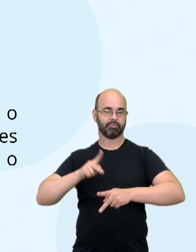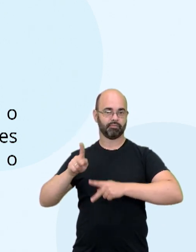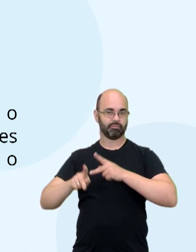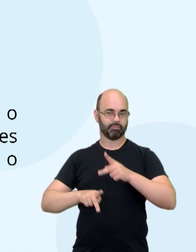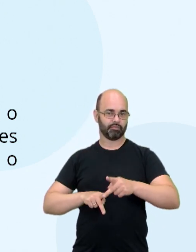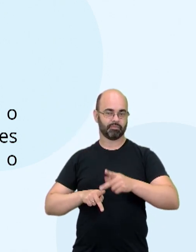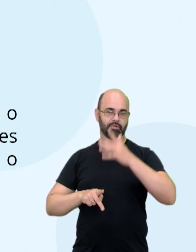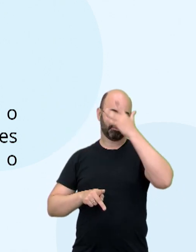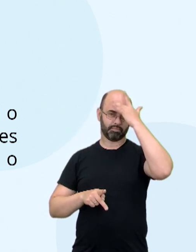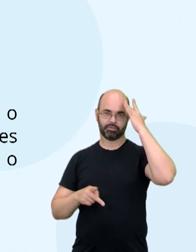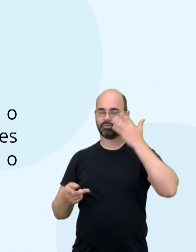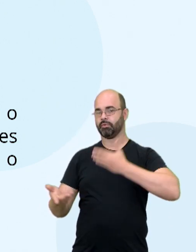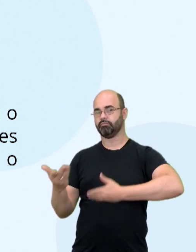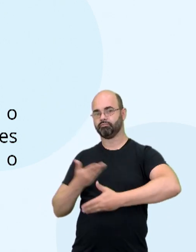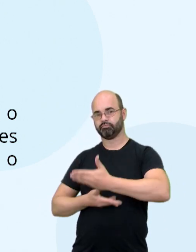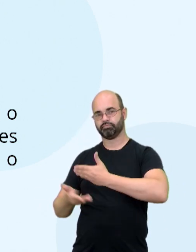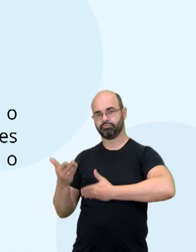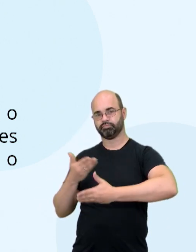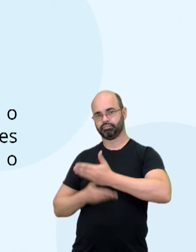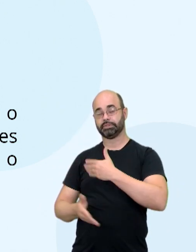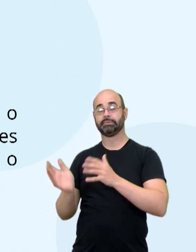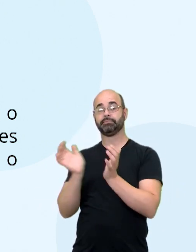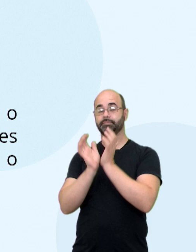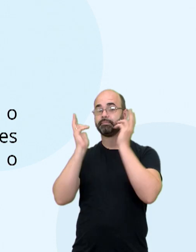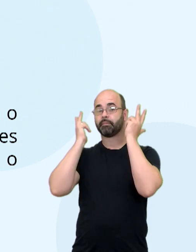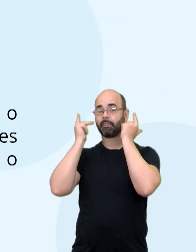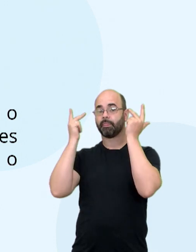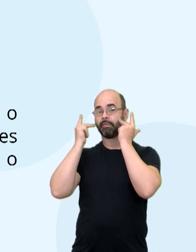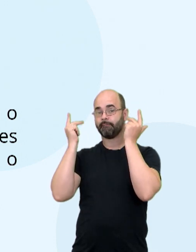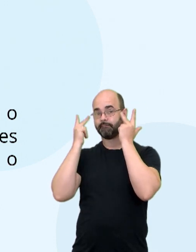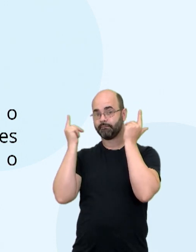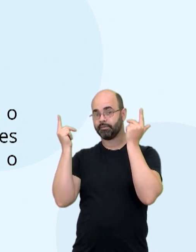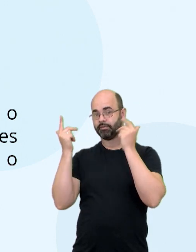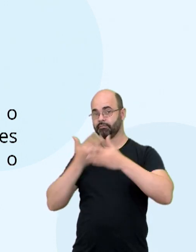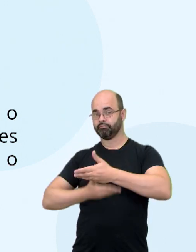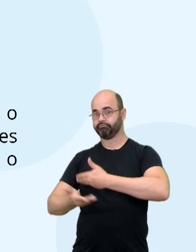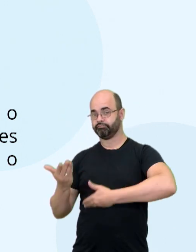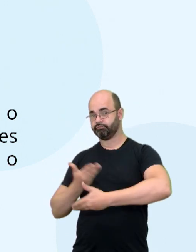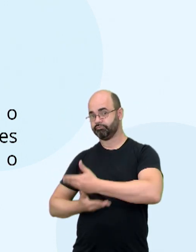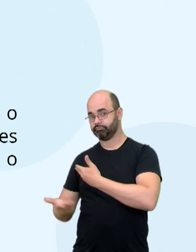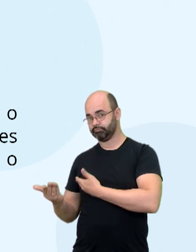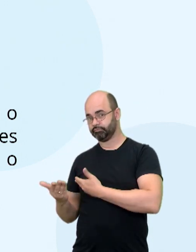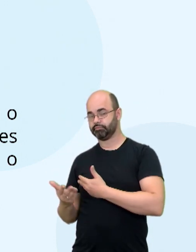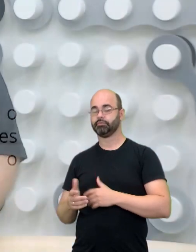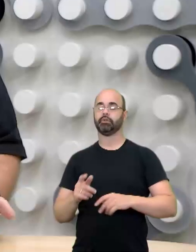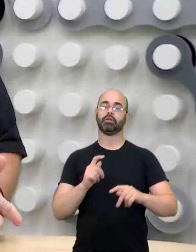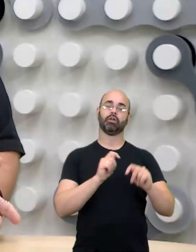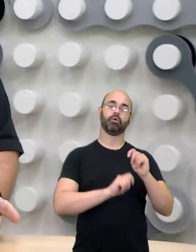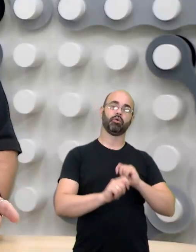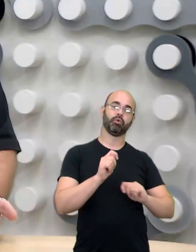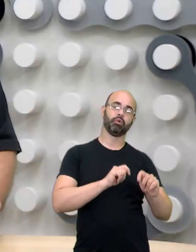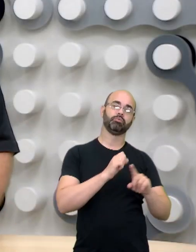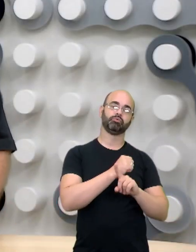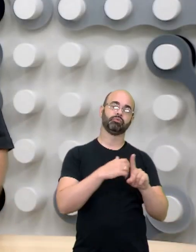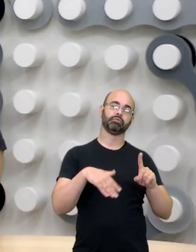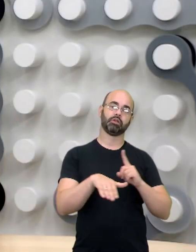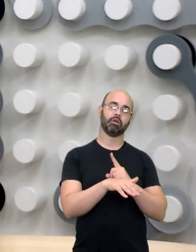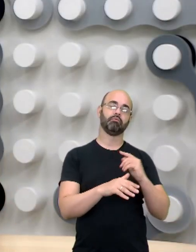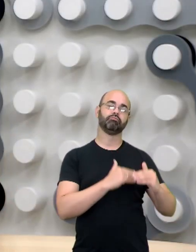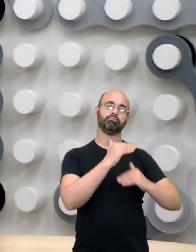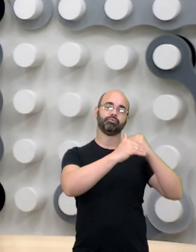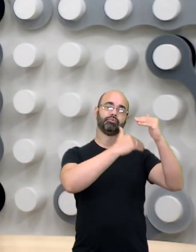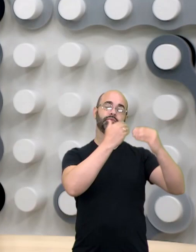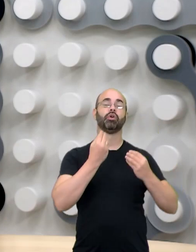interações humanas com o meio ambiente e o desenvolvimento econômico e social, né? E novamente falando, né,